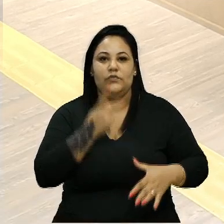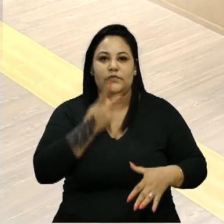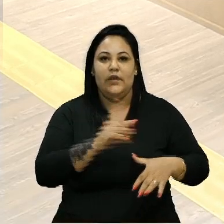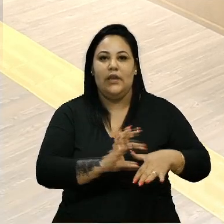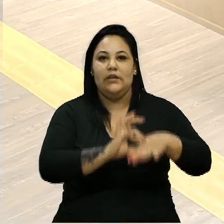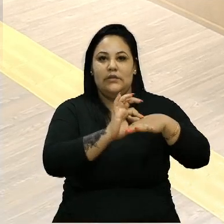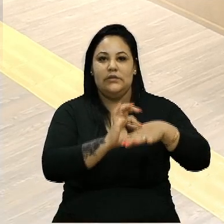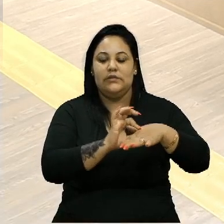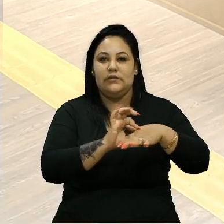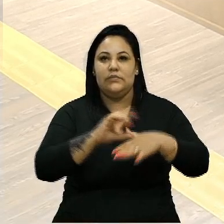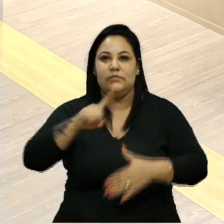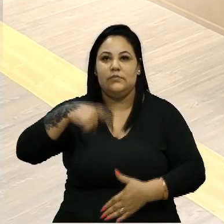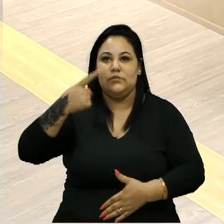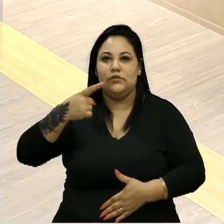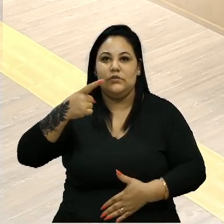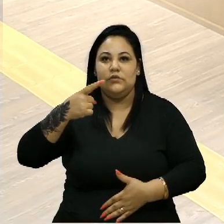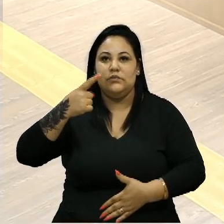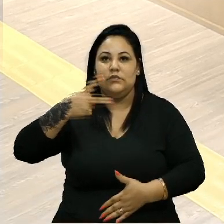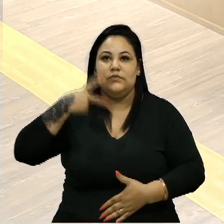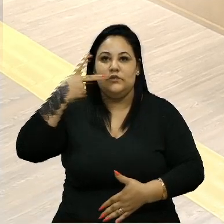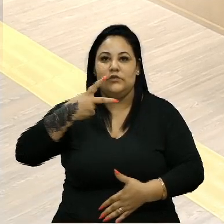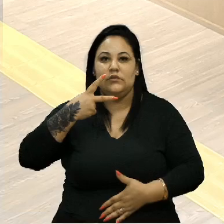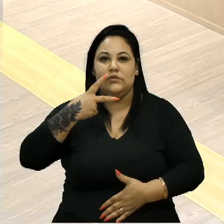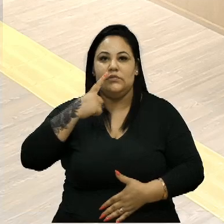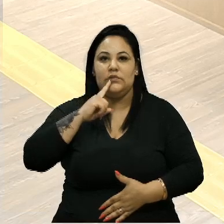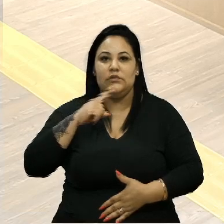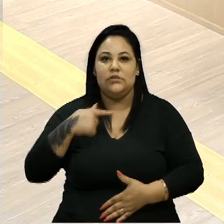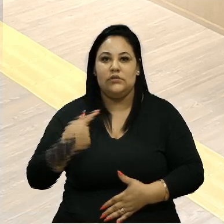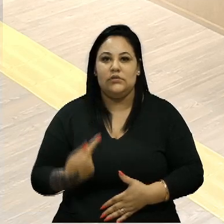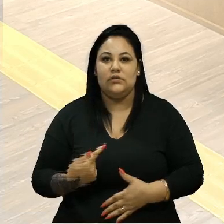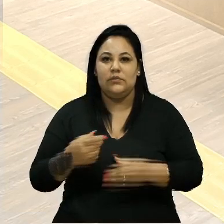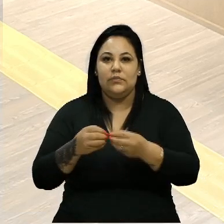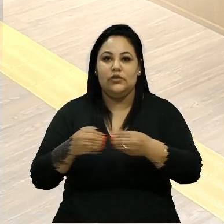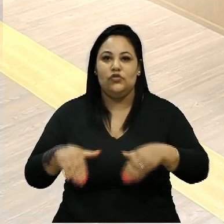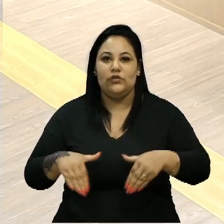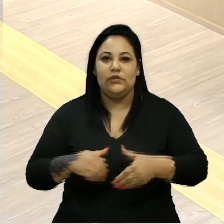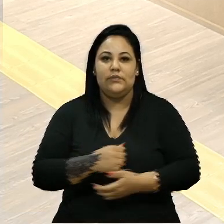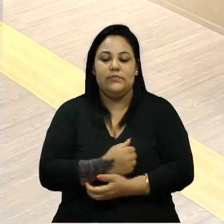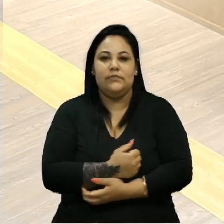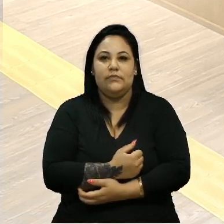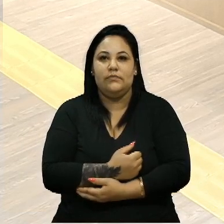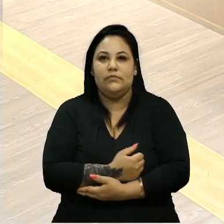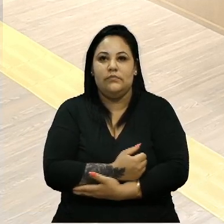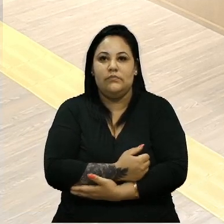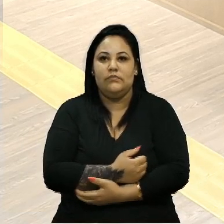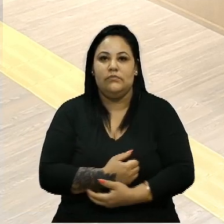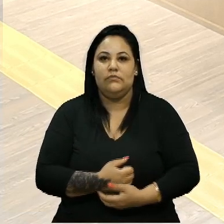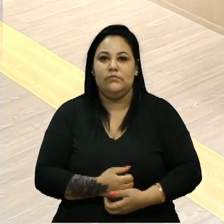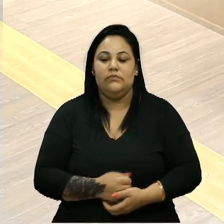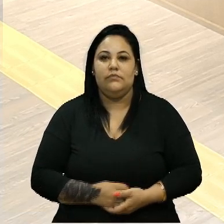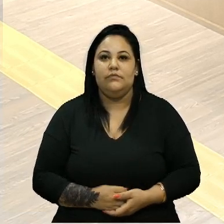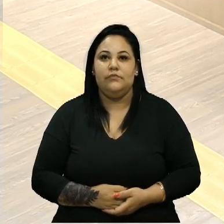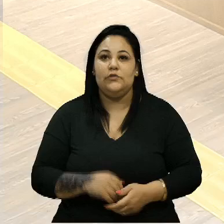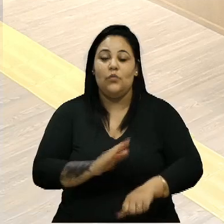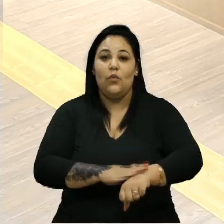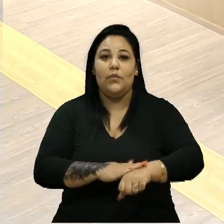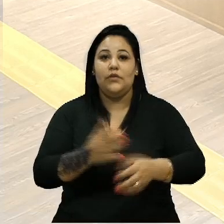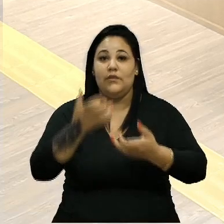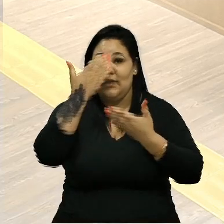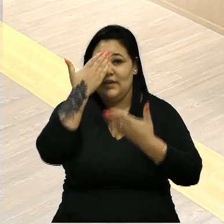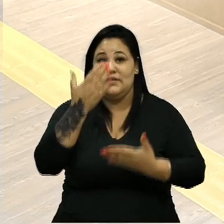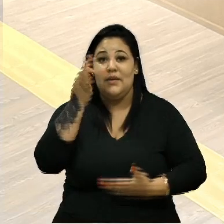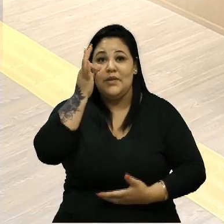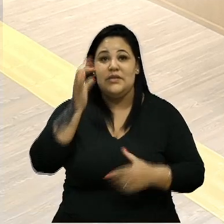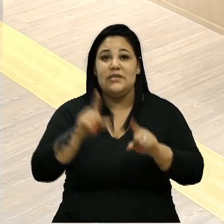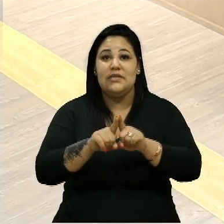vereadora inscrita, vereadora Gladys Frisso, prejudicada. Nesse momento, gostaria de agradecer aqui a